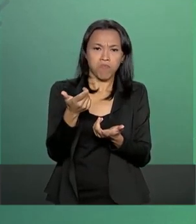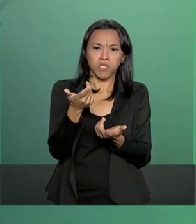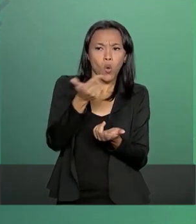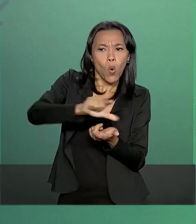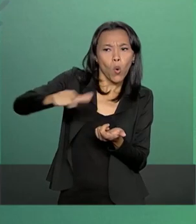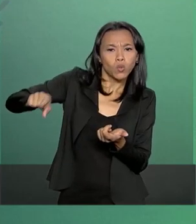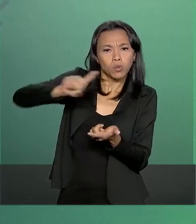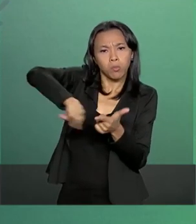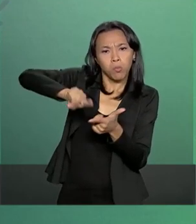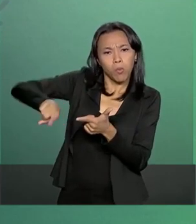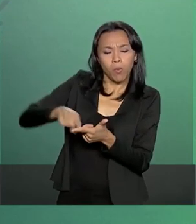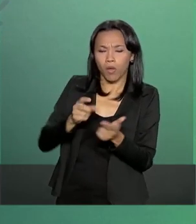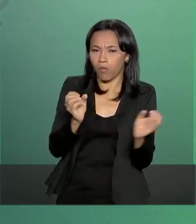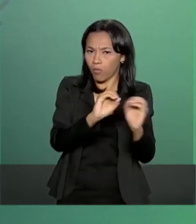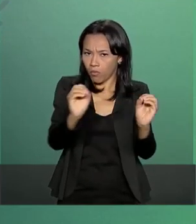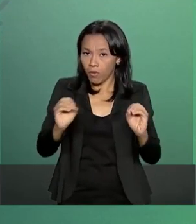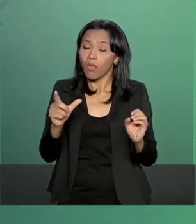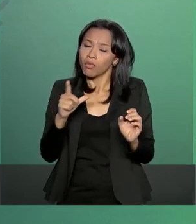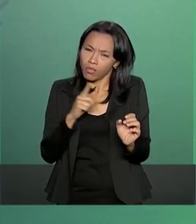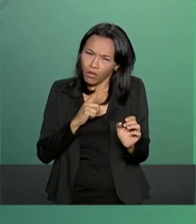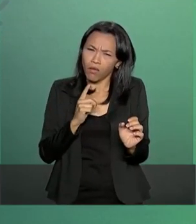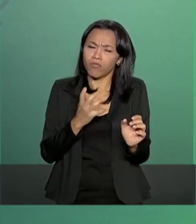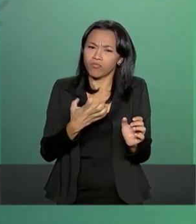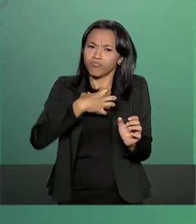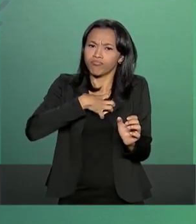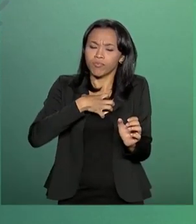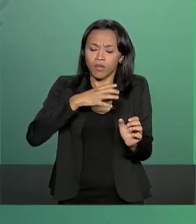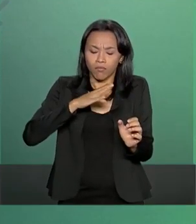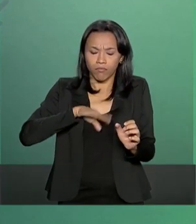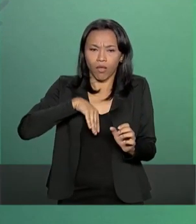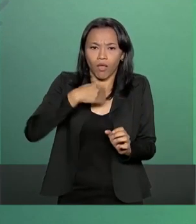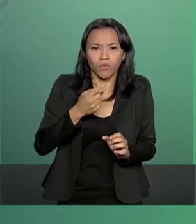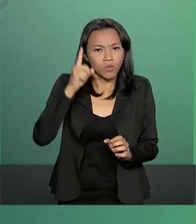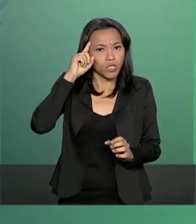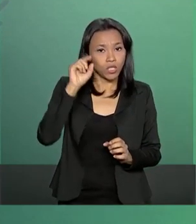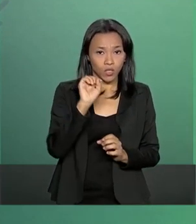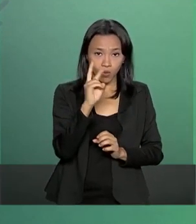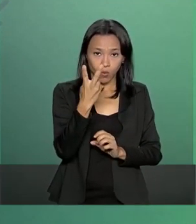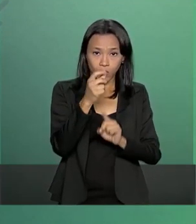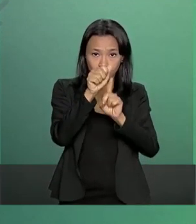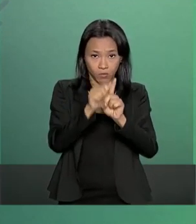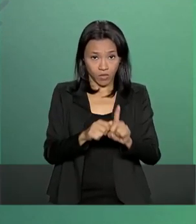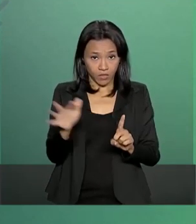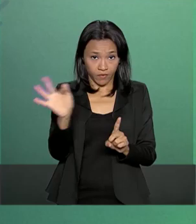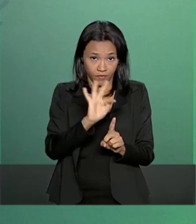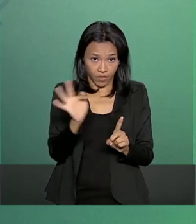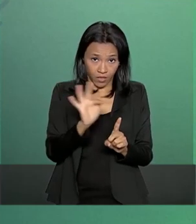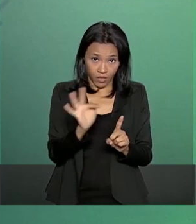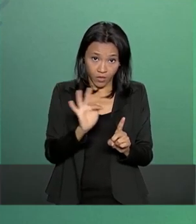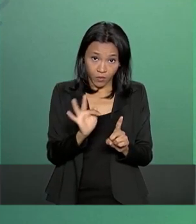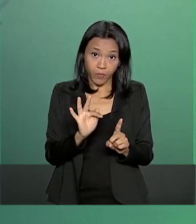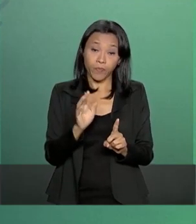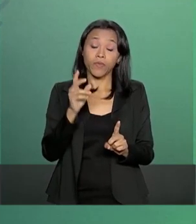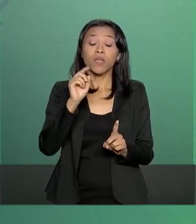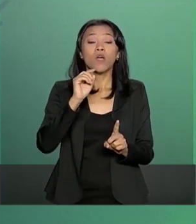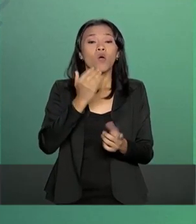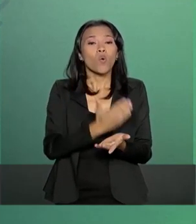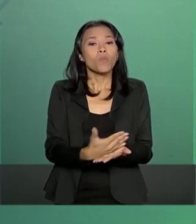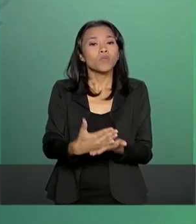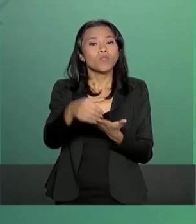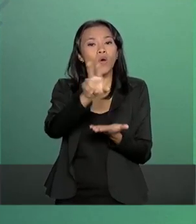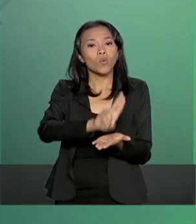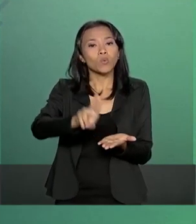Devido ao episódio de náusea e vômito em 2 de fevereiro, o paciente passou a usar uma